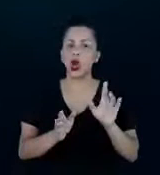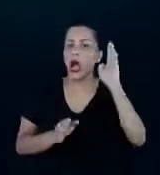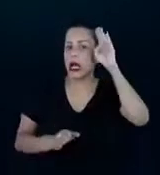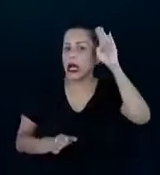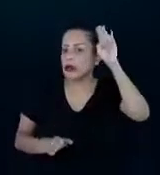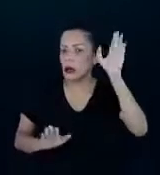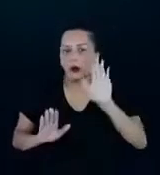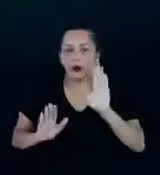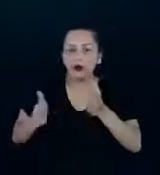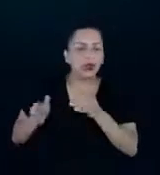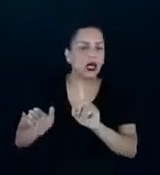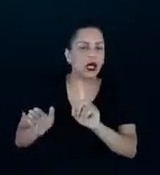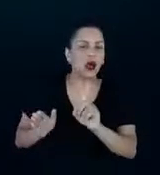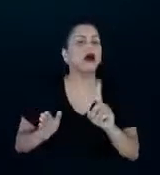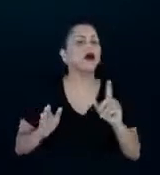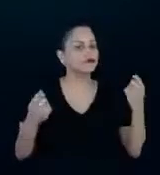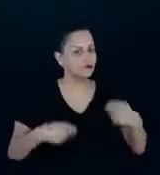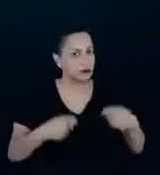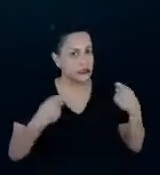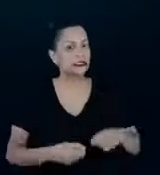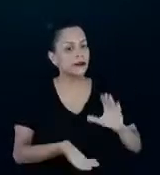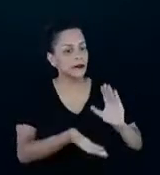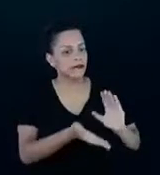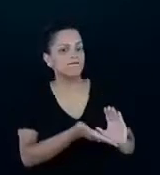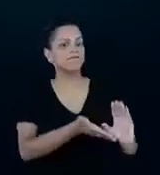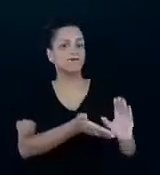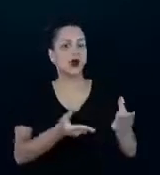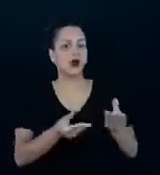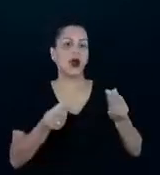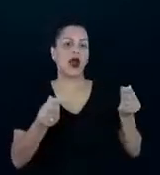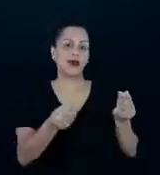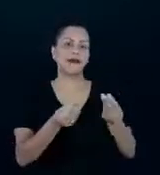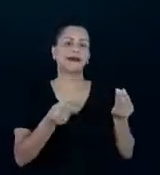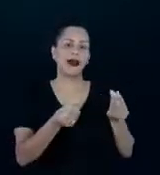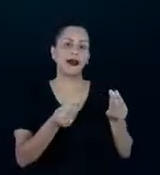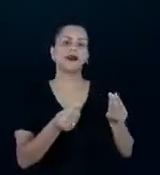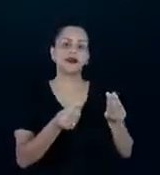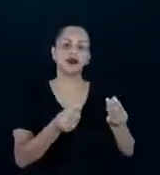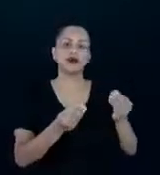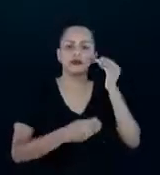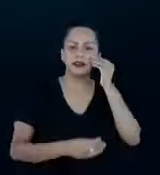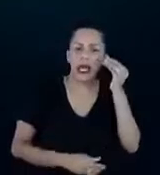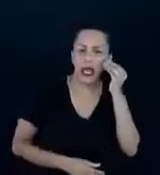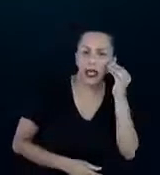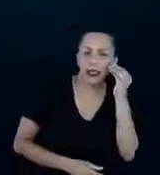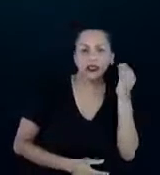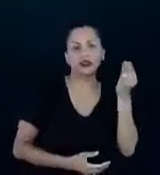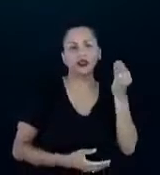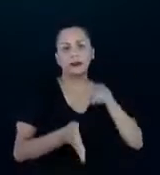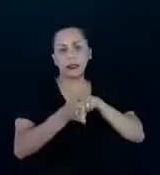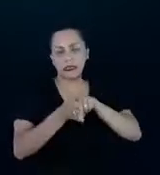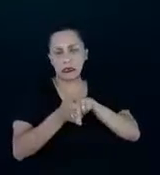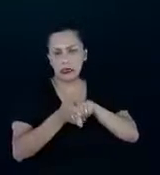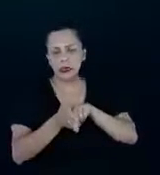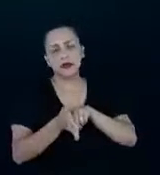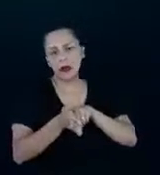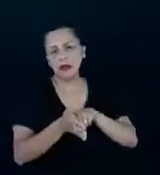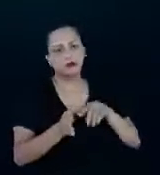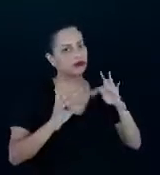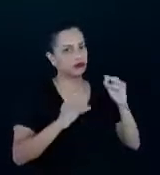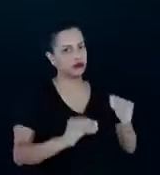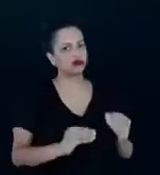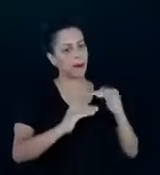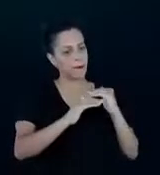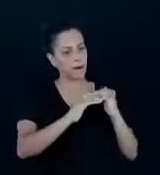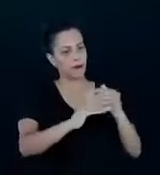mercado, isso exige um investimento em qualidade, em testes, em estabilidade do produto, muito maior do